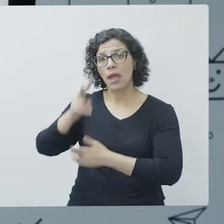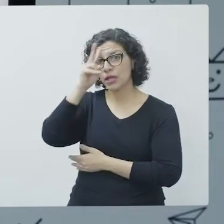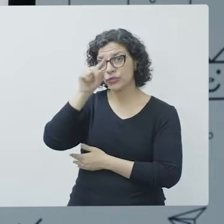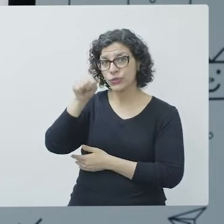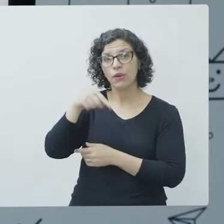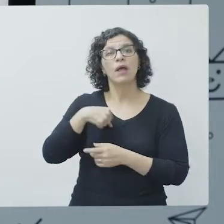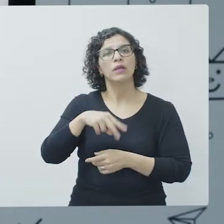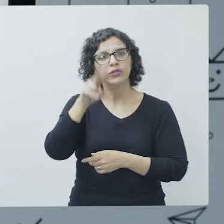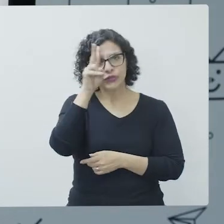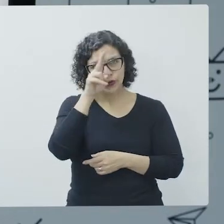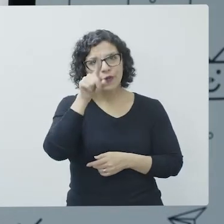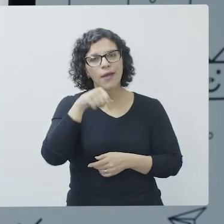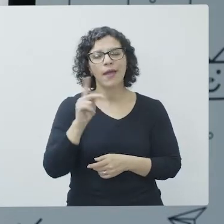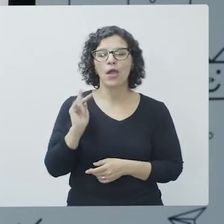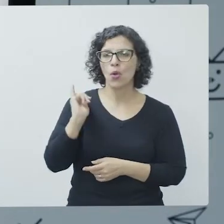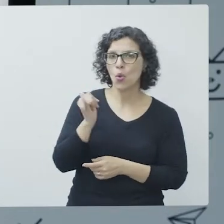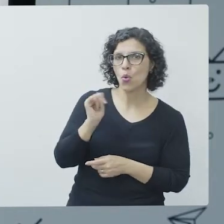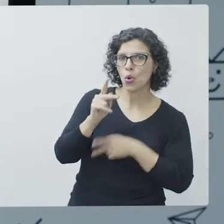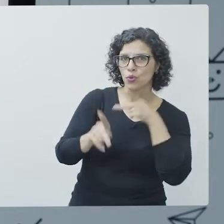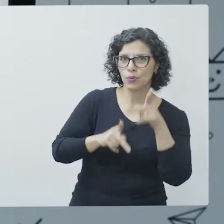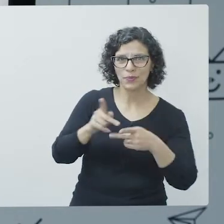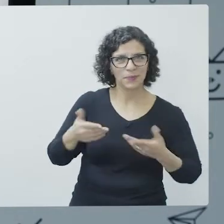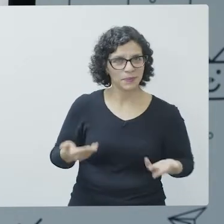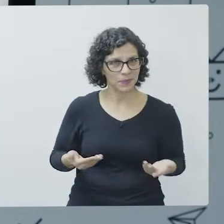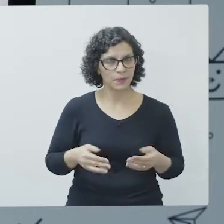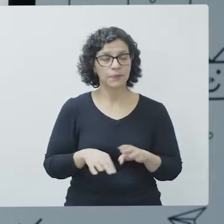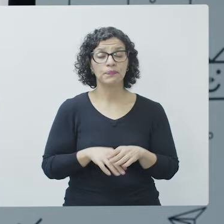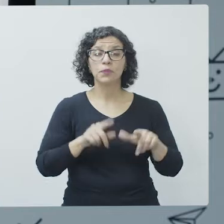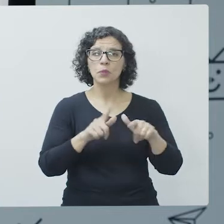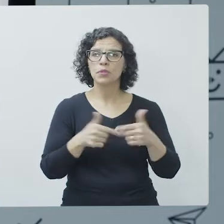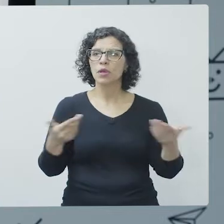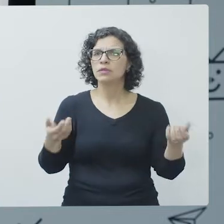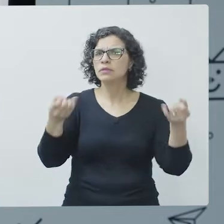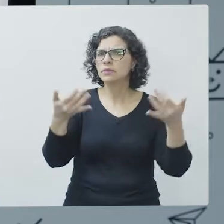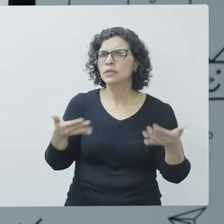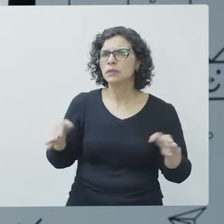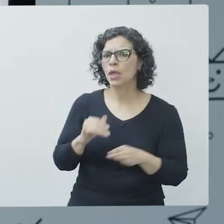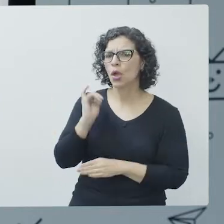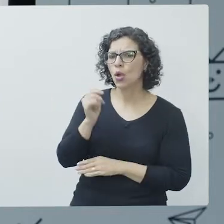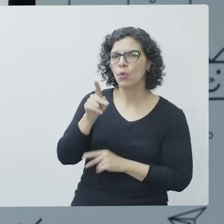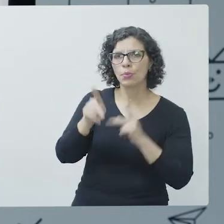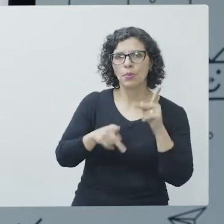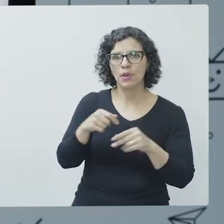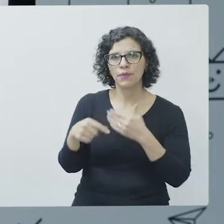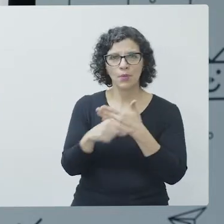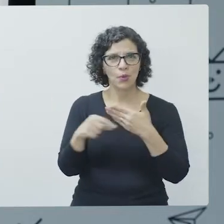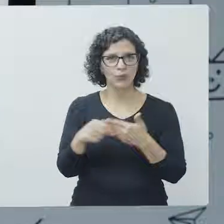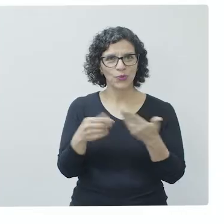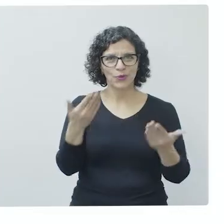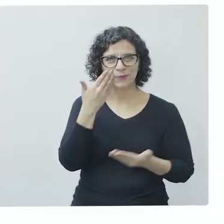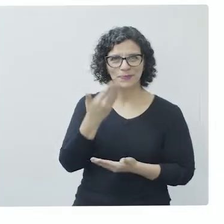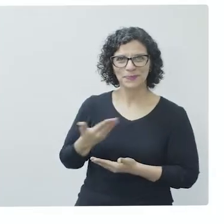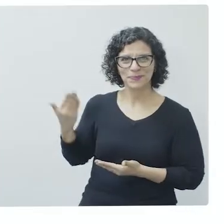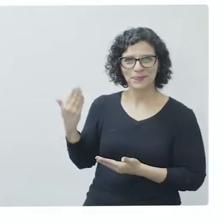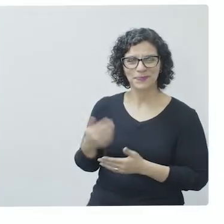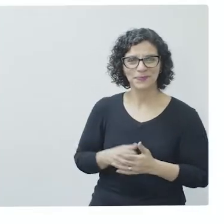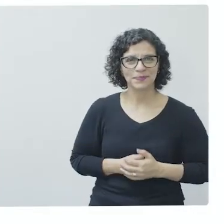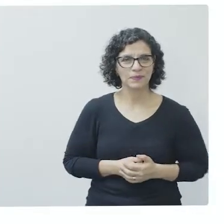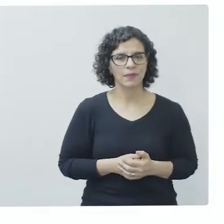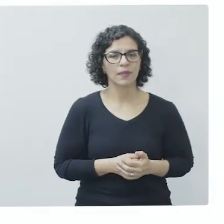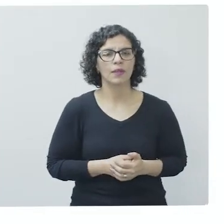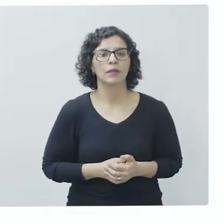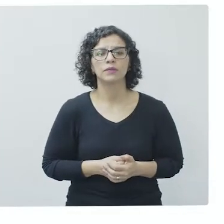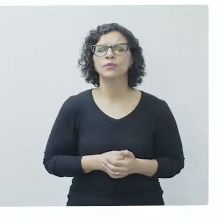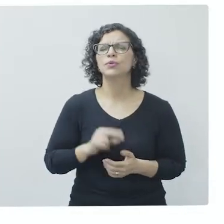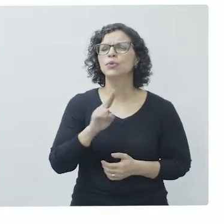história poderia muito bem ser um conto popular. E por falar em conto popular, vamos conhecer o nosso autor de hoje?